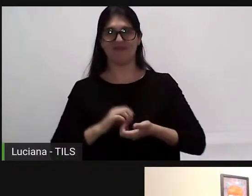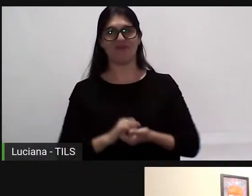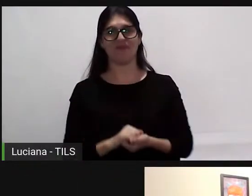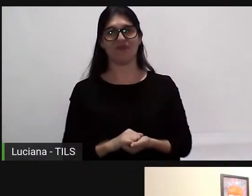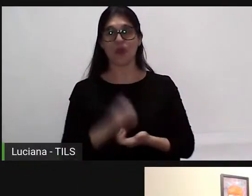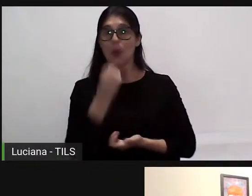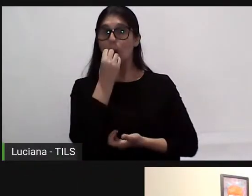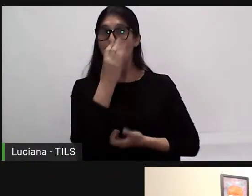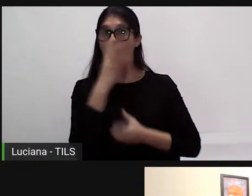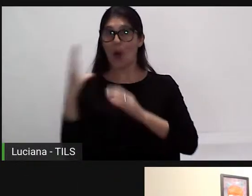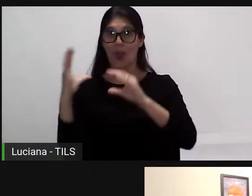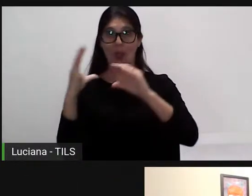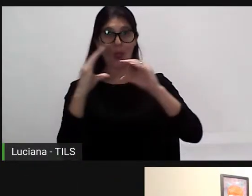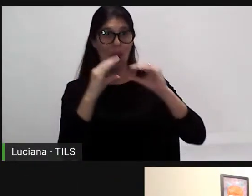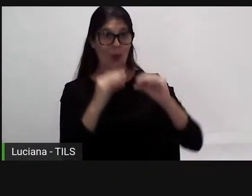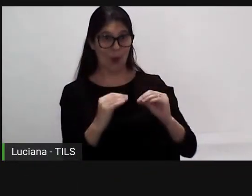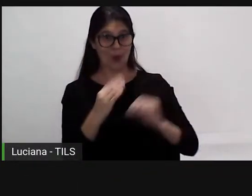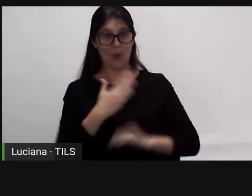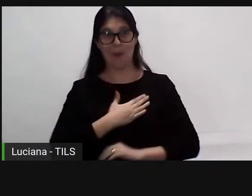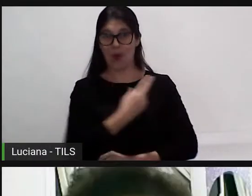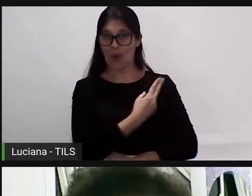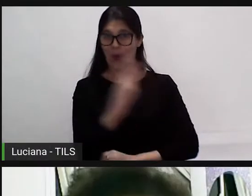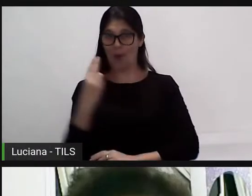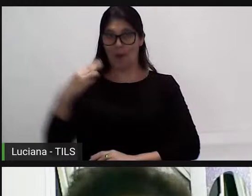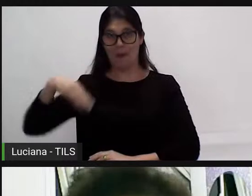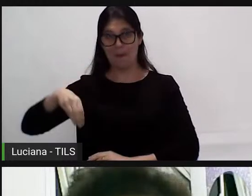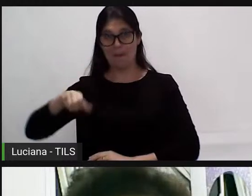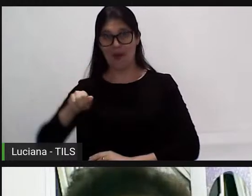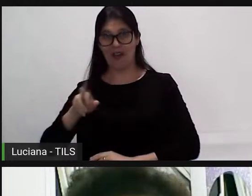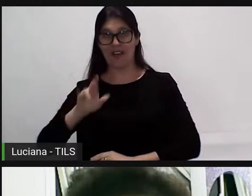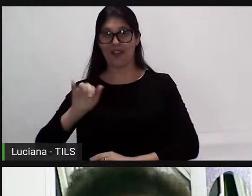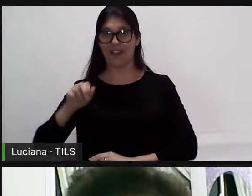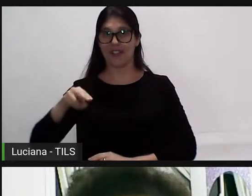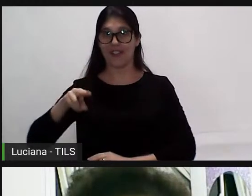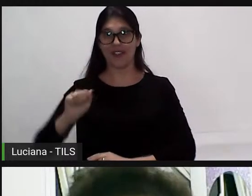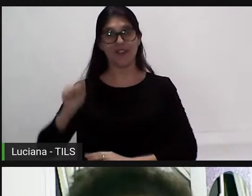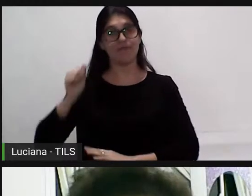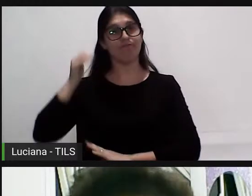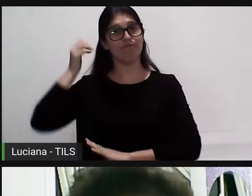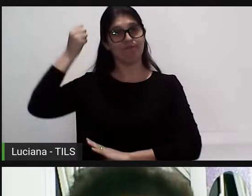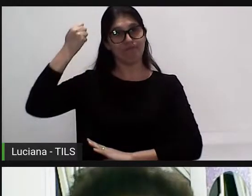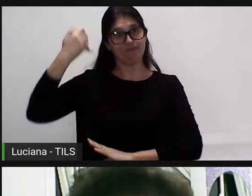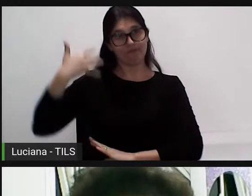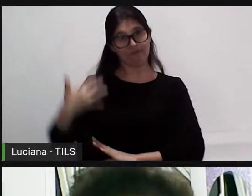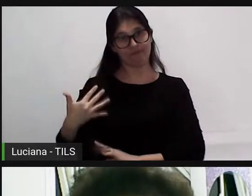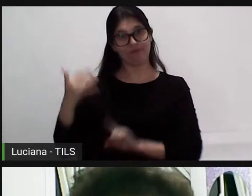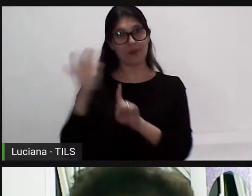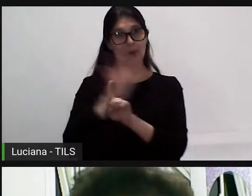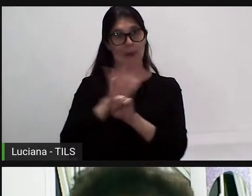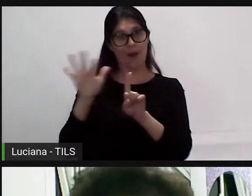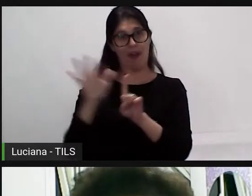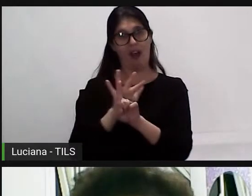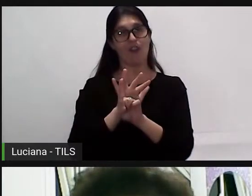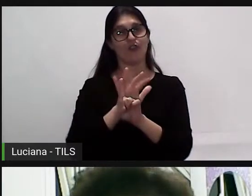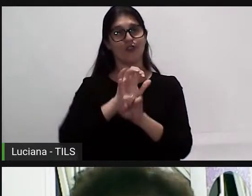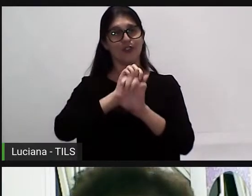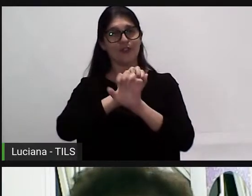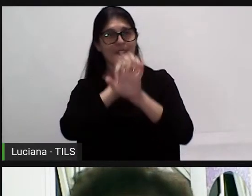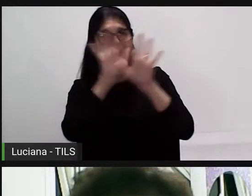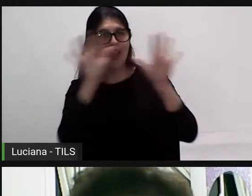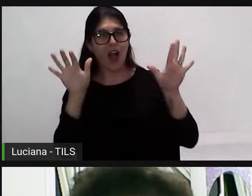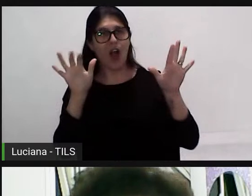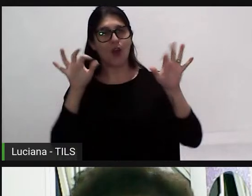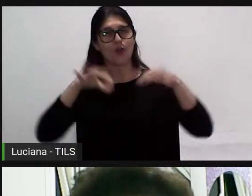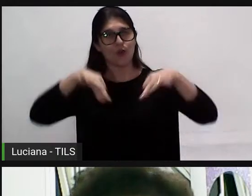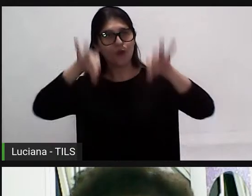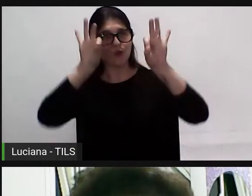Boa noite, gente. Meu nome é Mariana, minha audiodescrição é imagem em primeiro plano, o ambiente claro com fundo azul.